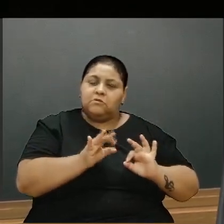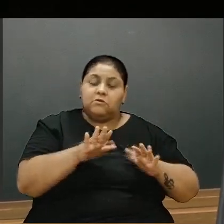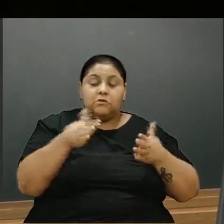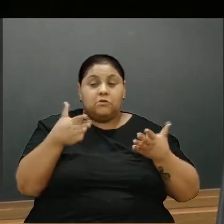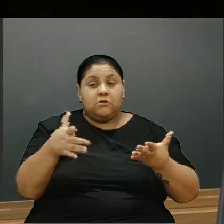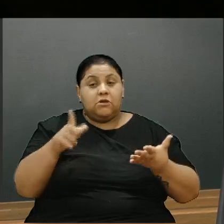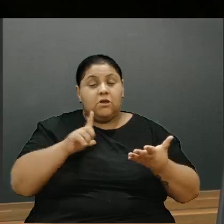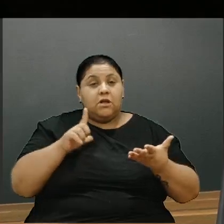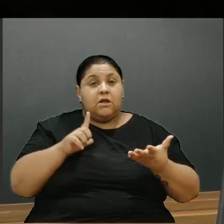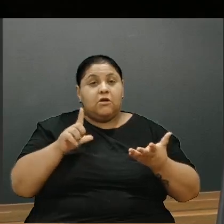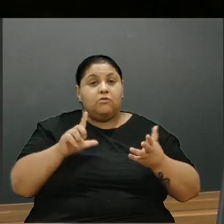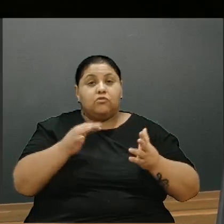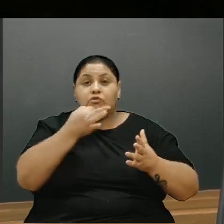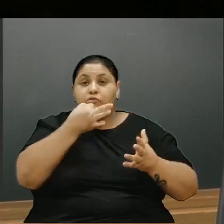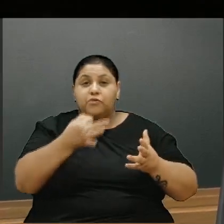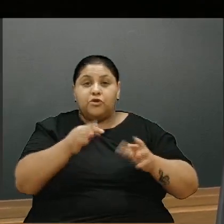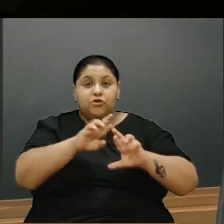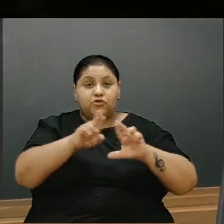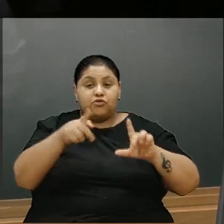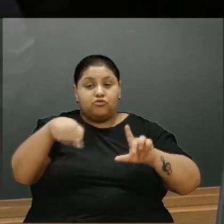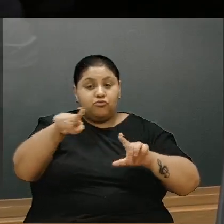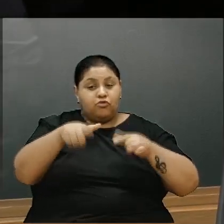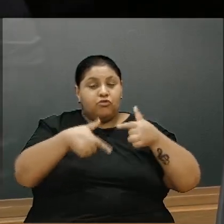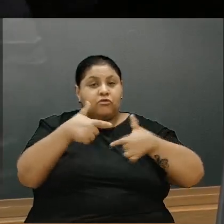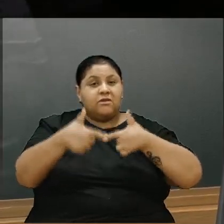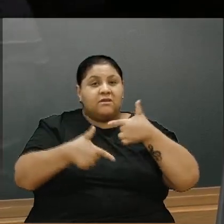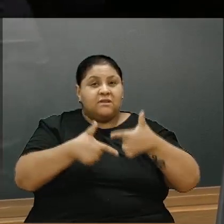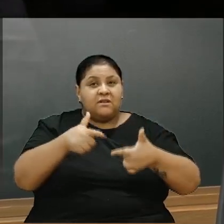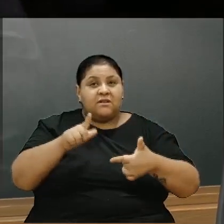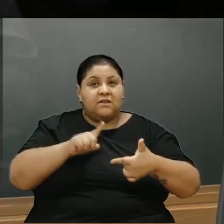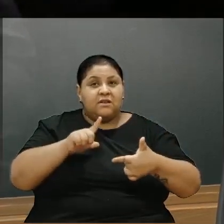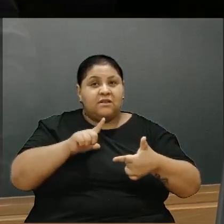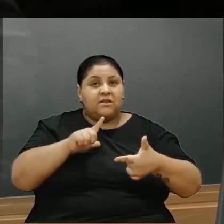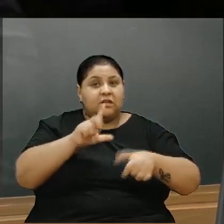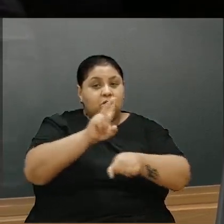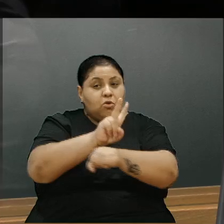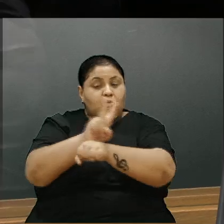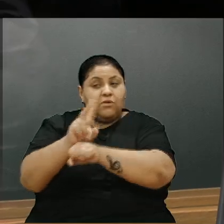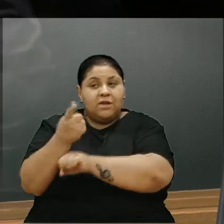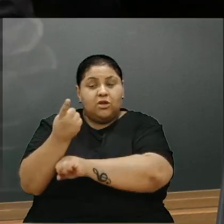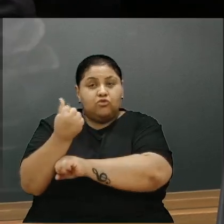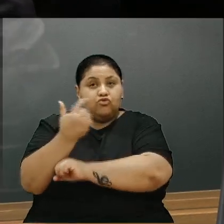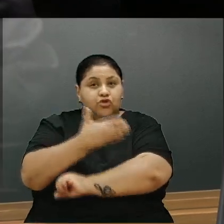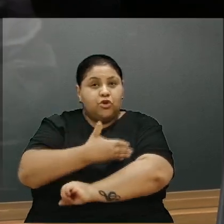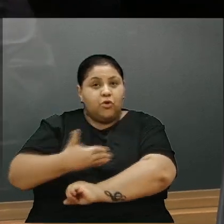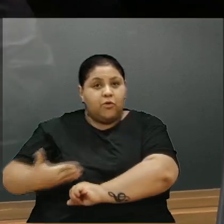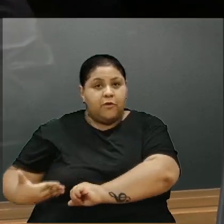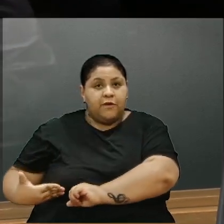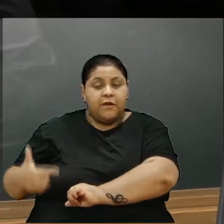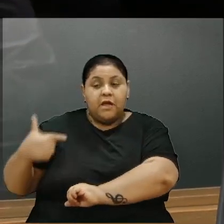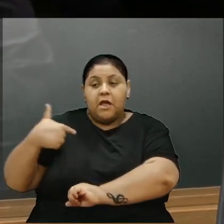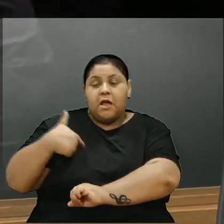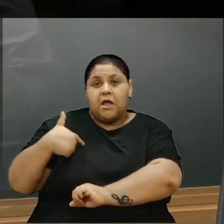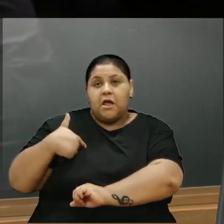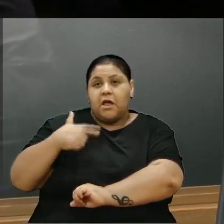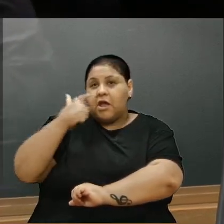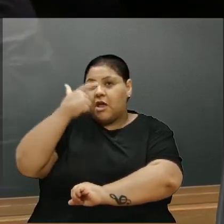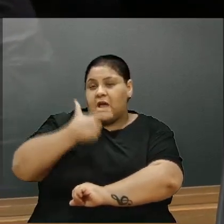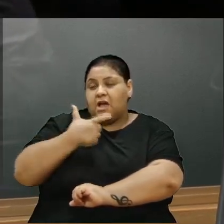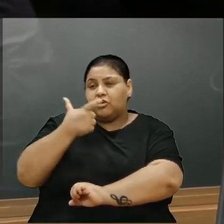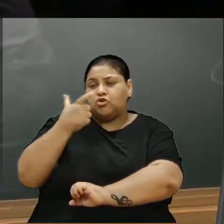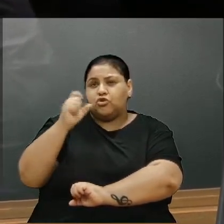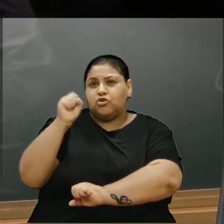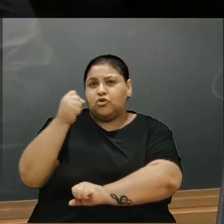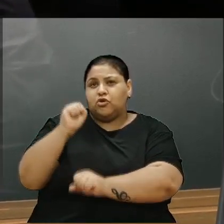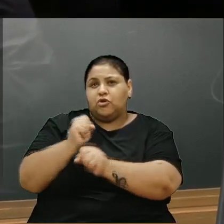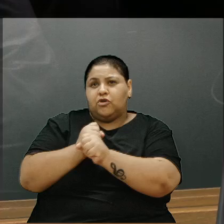nossas divergências, todo mundo aqui trabalha e todo mundo aqui tem zelo pelo dinheiro público. E eu, particularmente, acho que 8 anos